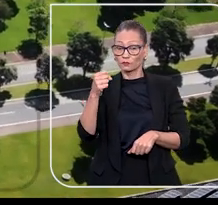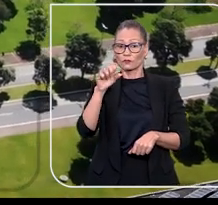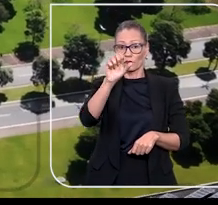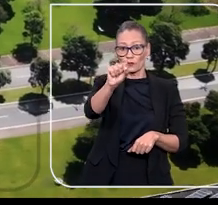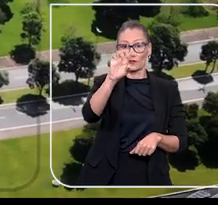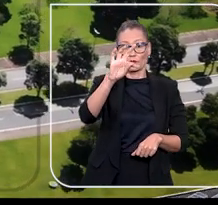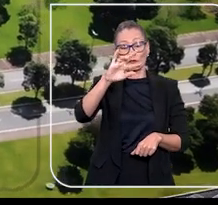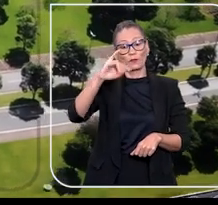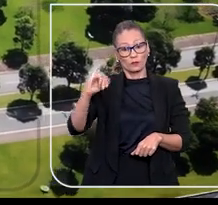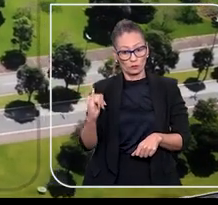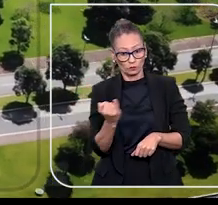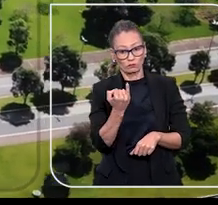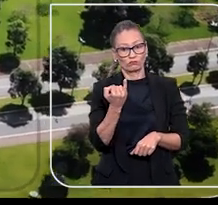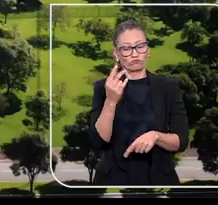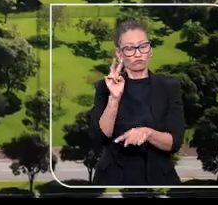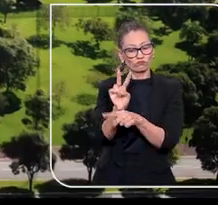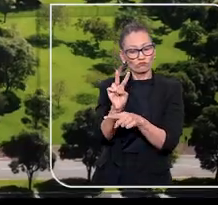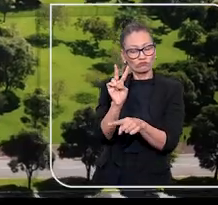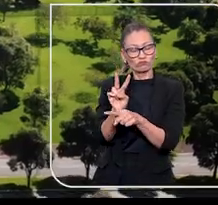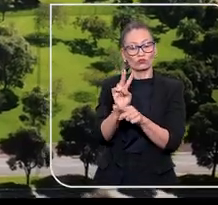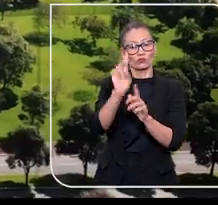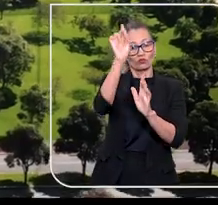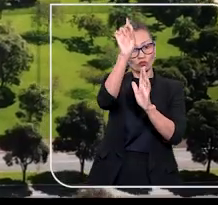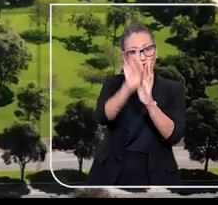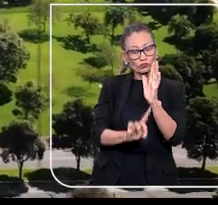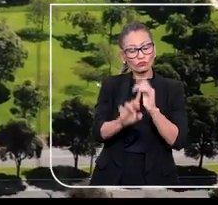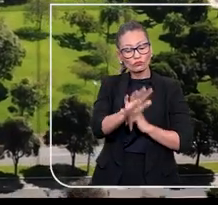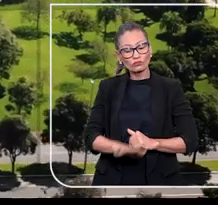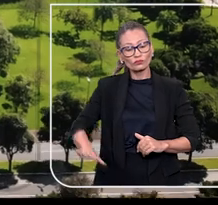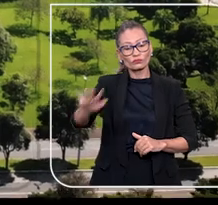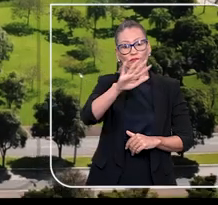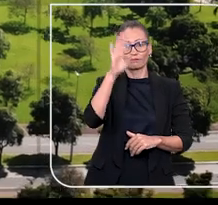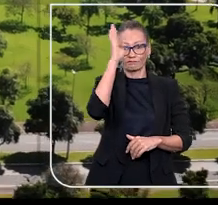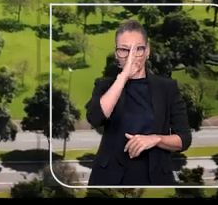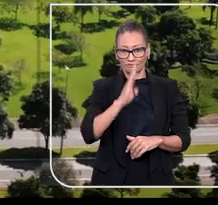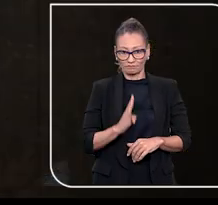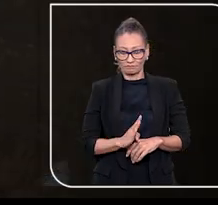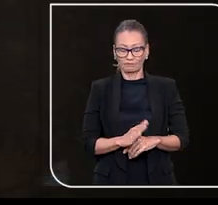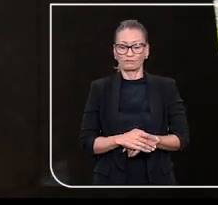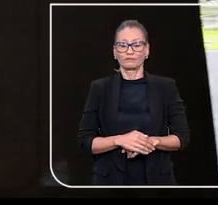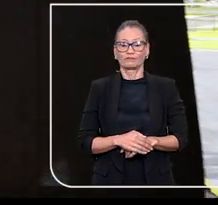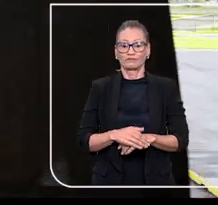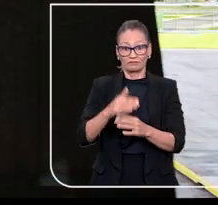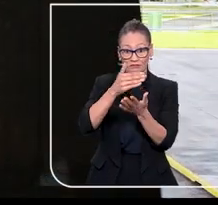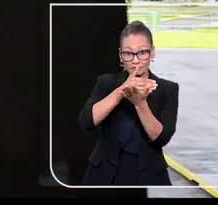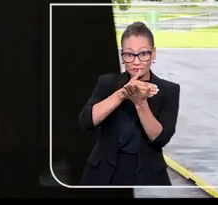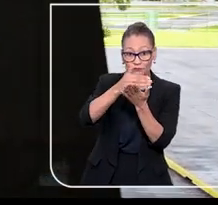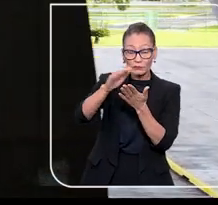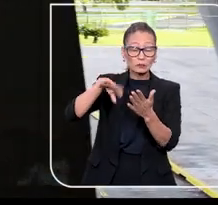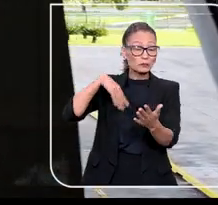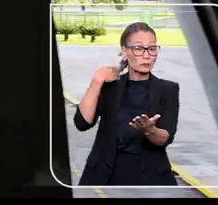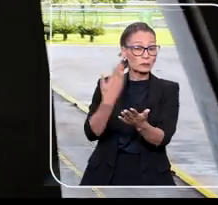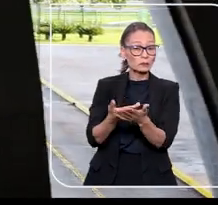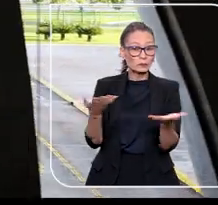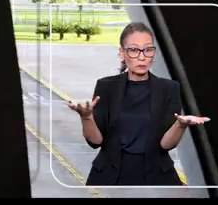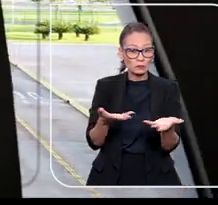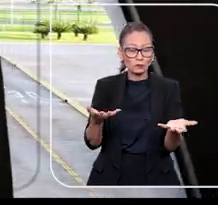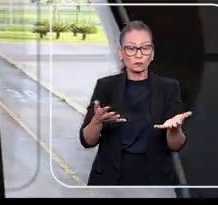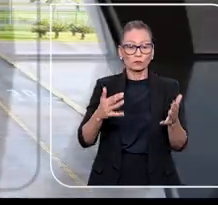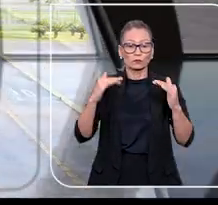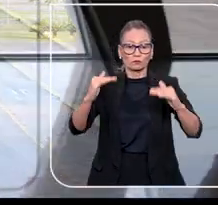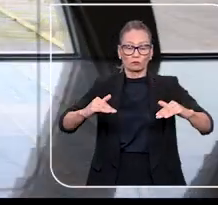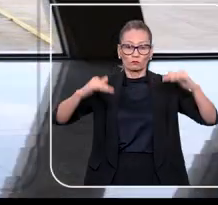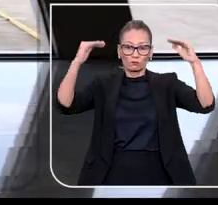o STJ é o guardião dos direitos dos brasileiros. Desde a sua criação, a Corte Superior já